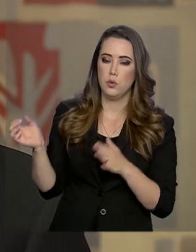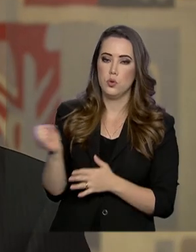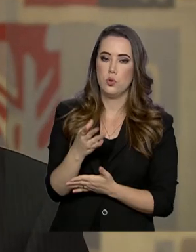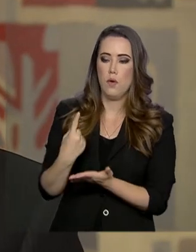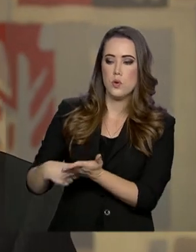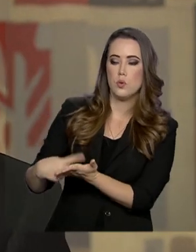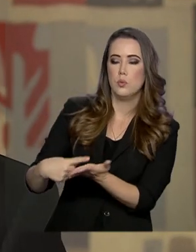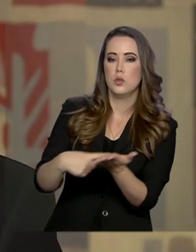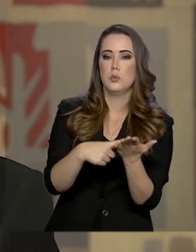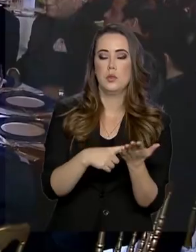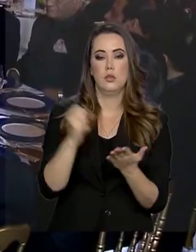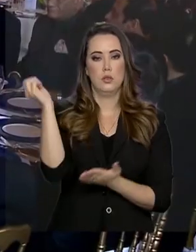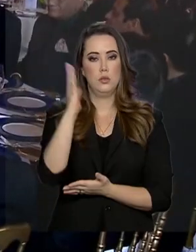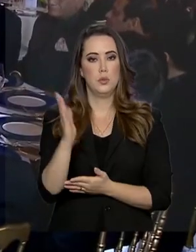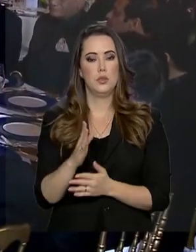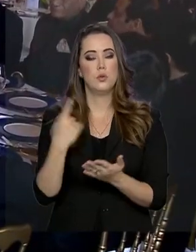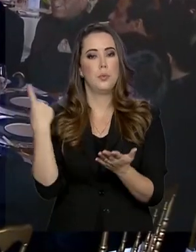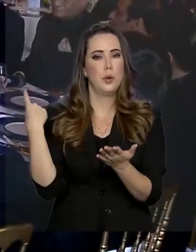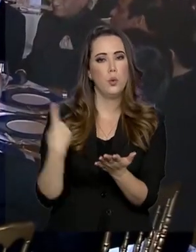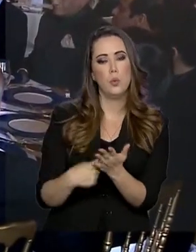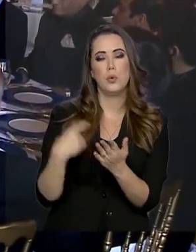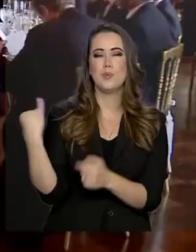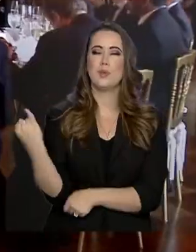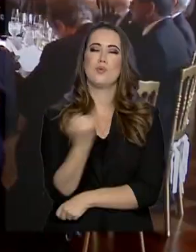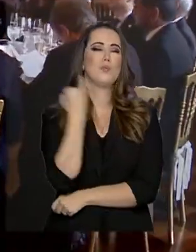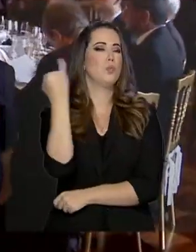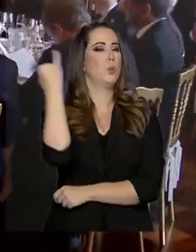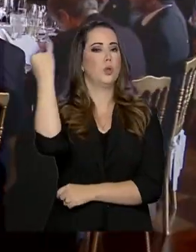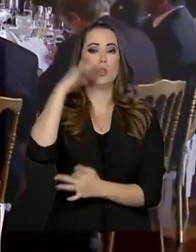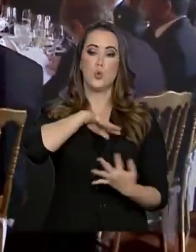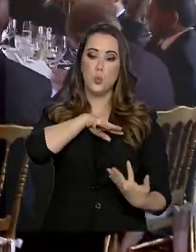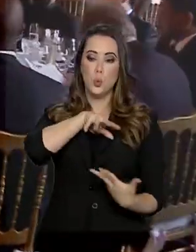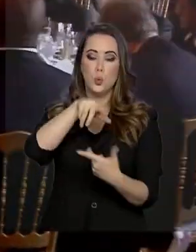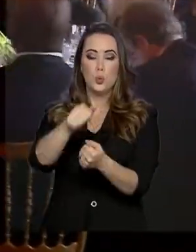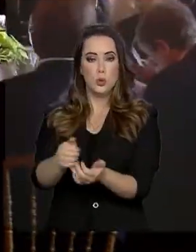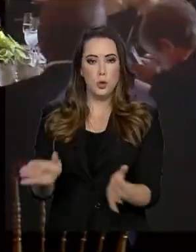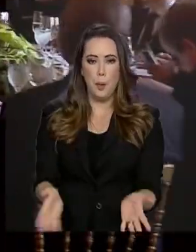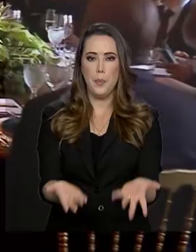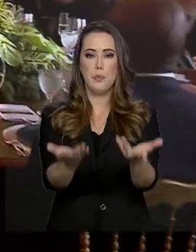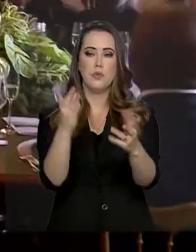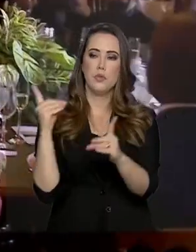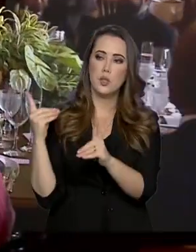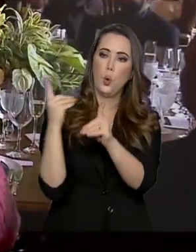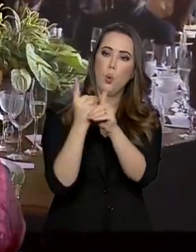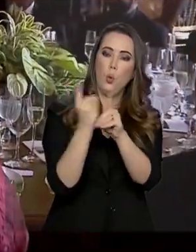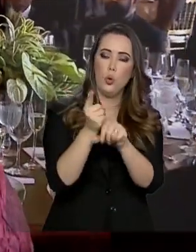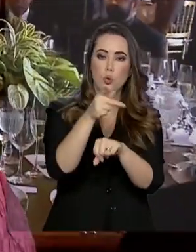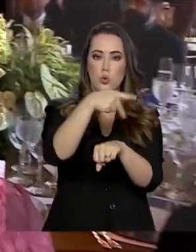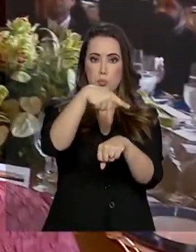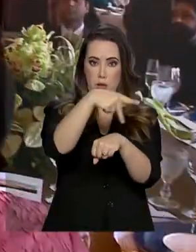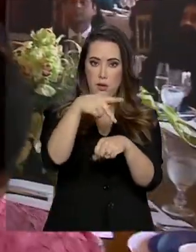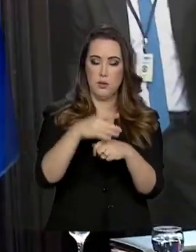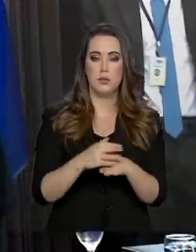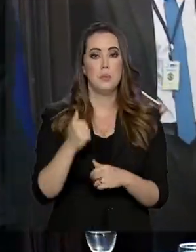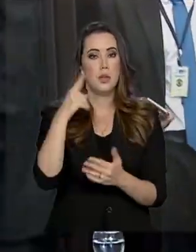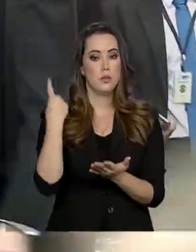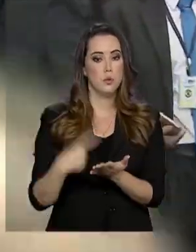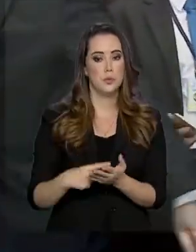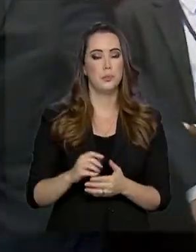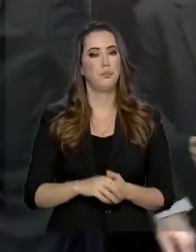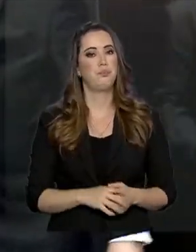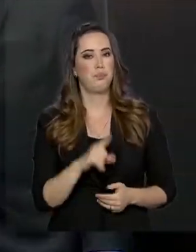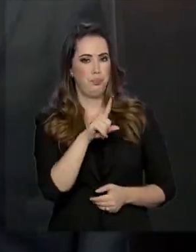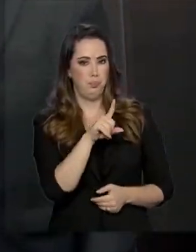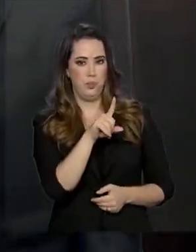O Brasil também foi sede de eventos de relevância internacional e que promoveram encontros bilaterais e mais acordos. A